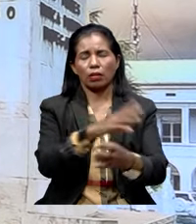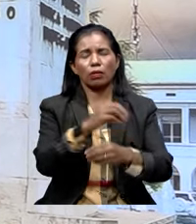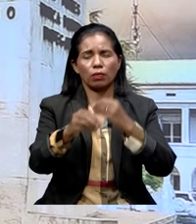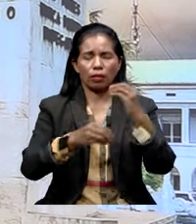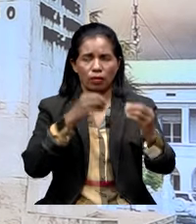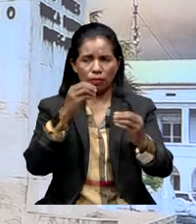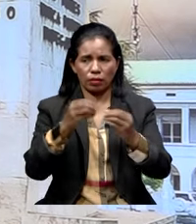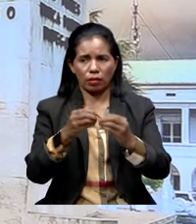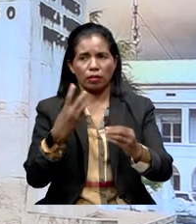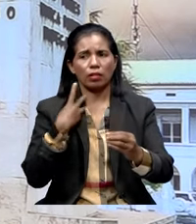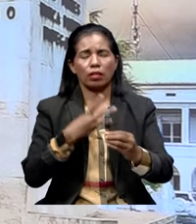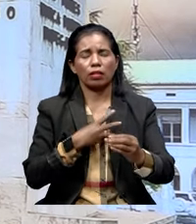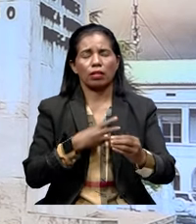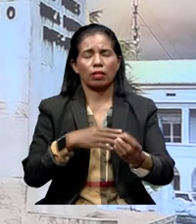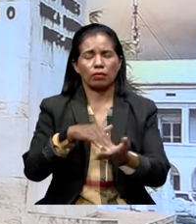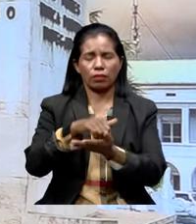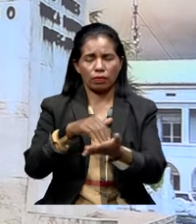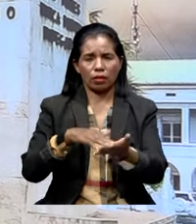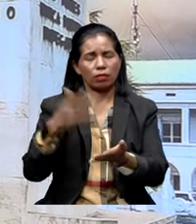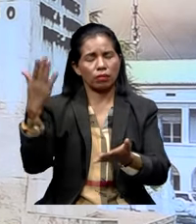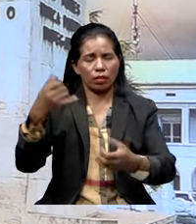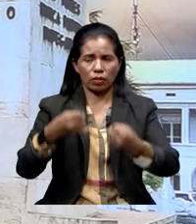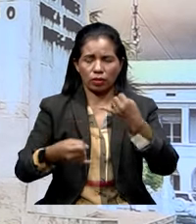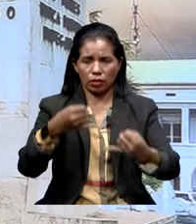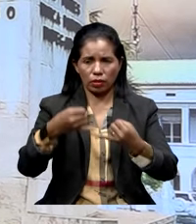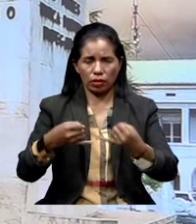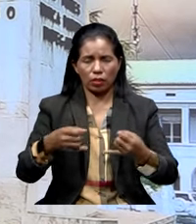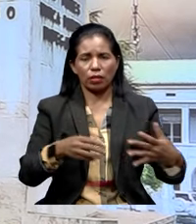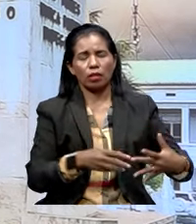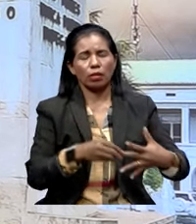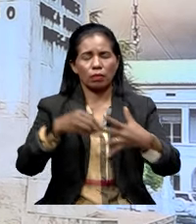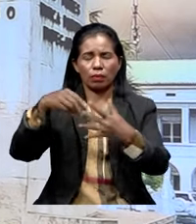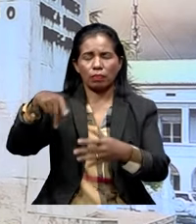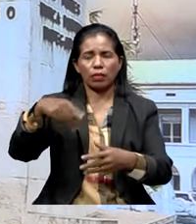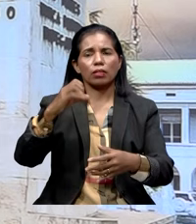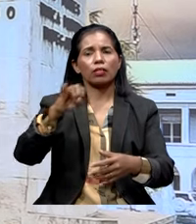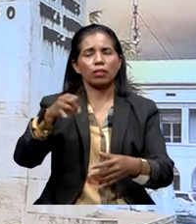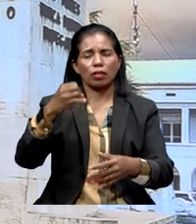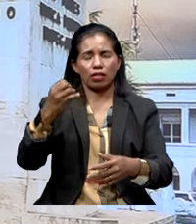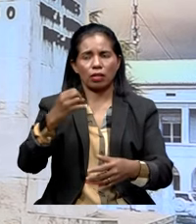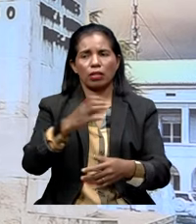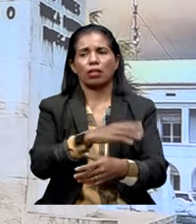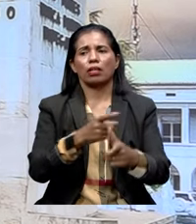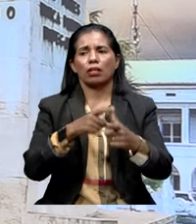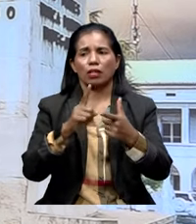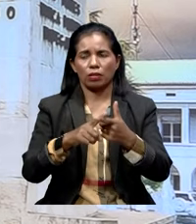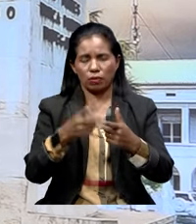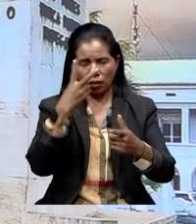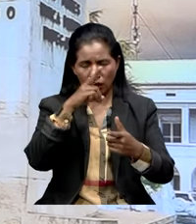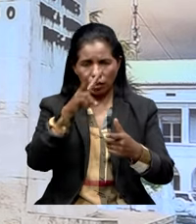que Kelemani e Justiça, Liu Procurador, nunca lori caso ser no para to avante ba o de